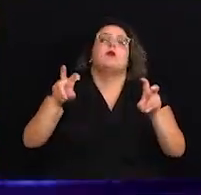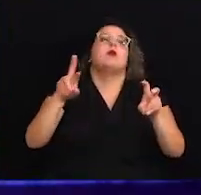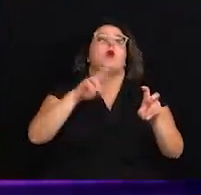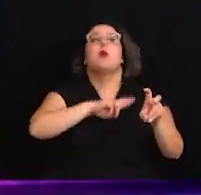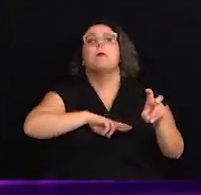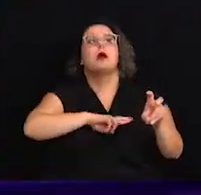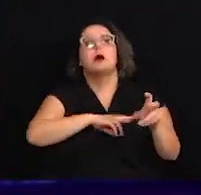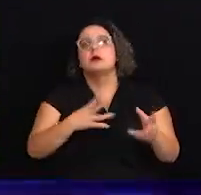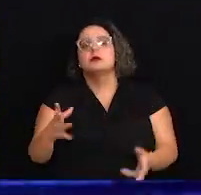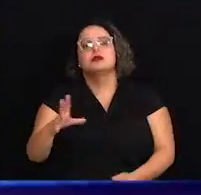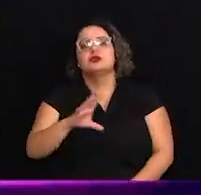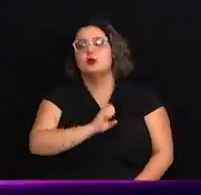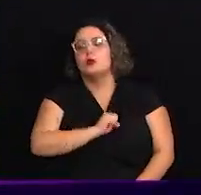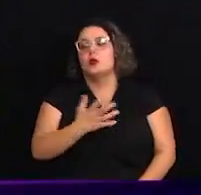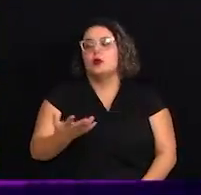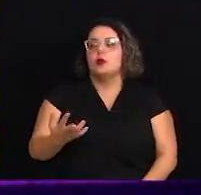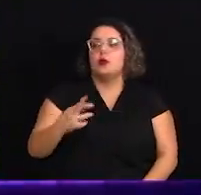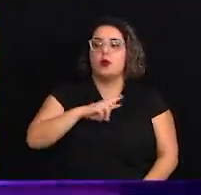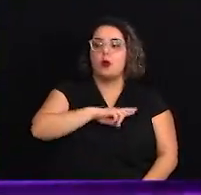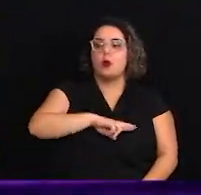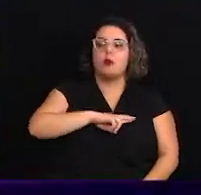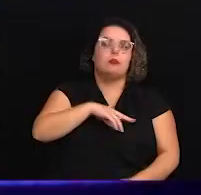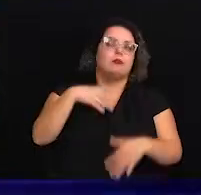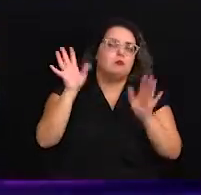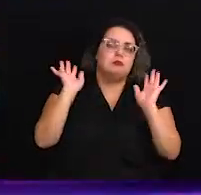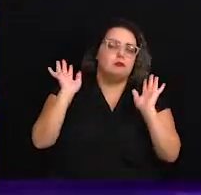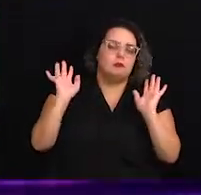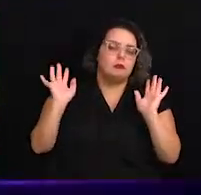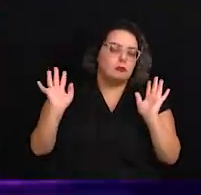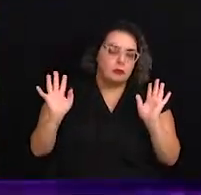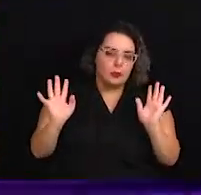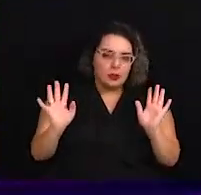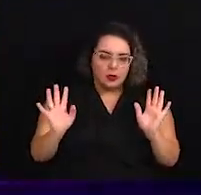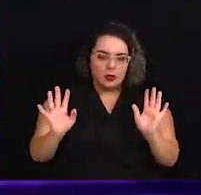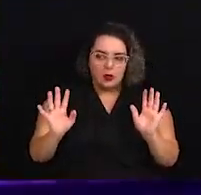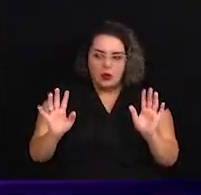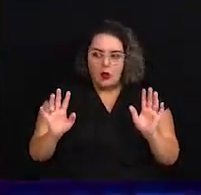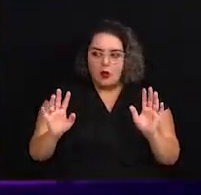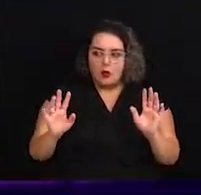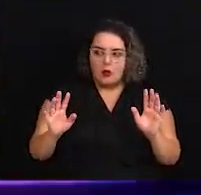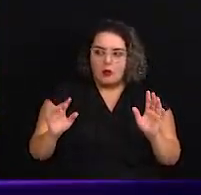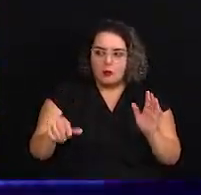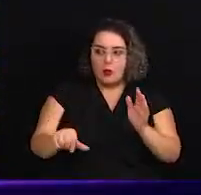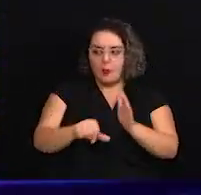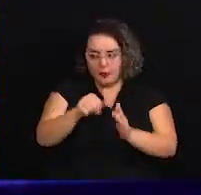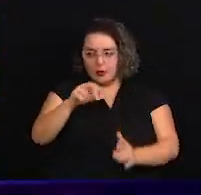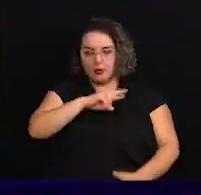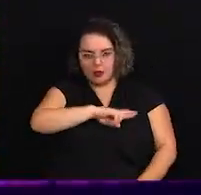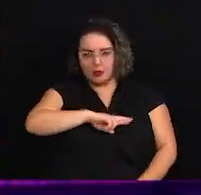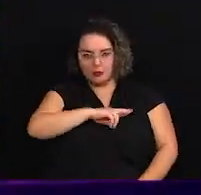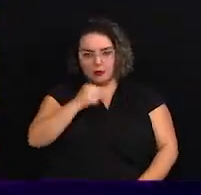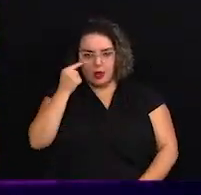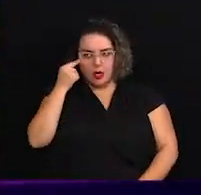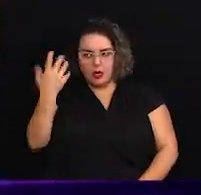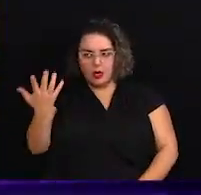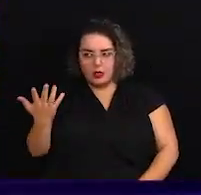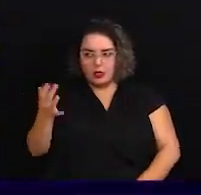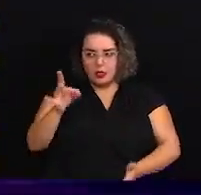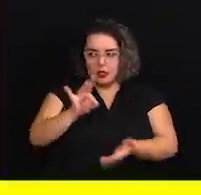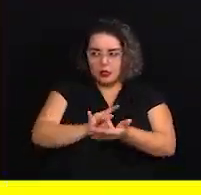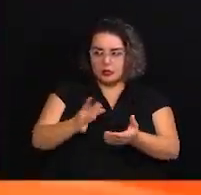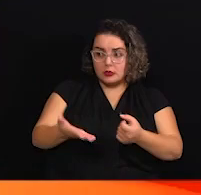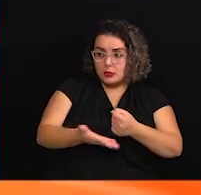amor, ou romance de não sei o quê. Não, o tema aparece... Meu primeiro romance, para você ter uma ideia, na